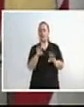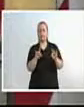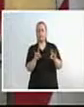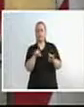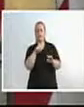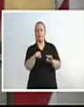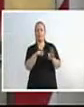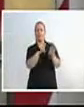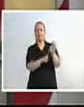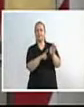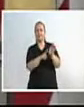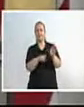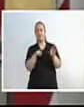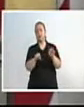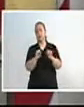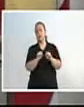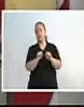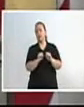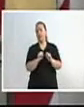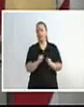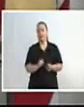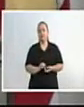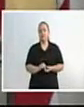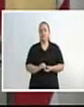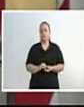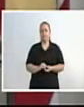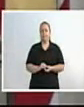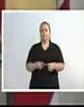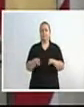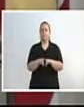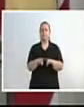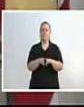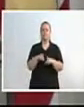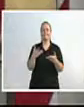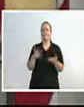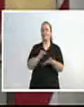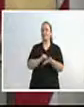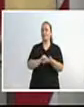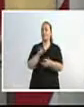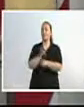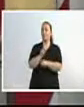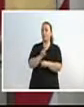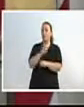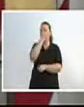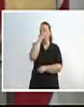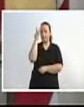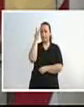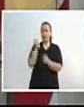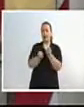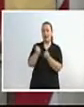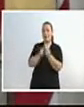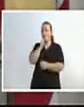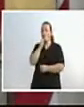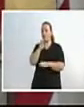a condição de desconservação dos bens daqueles que ficam os seus veículos